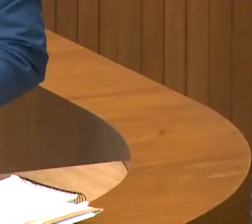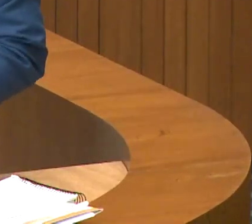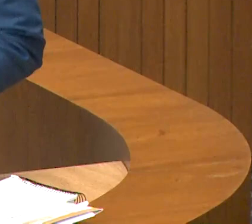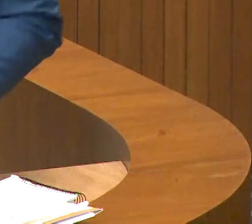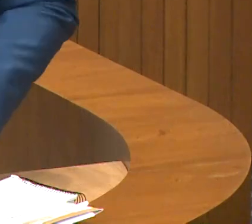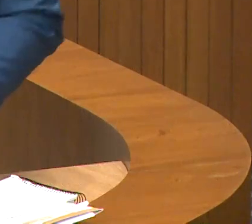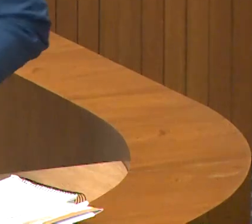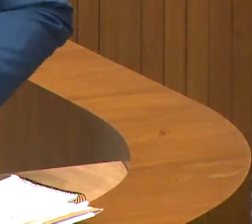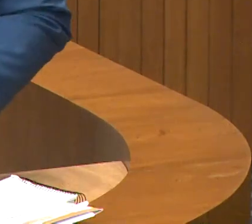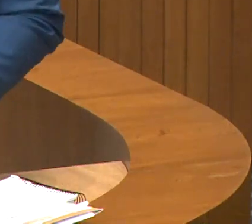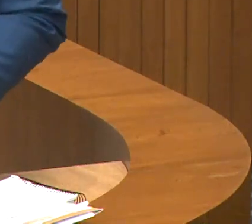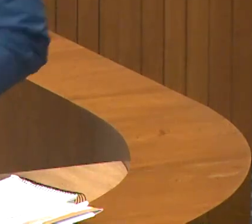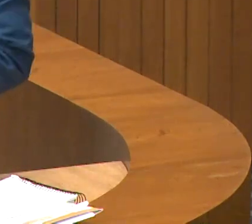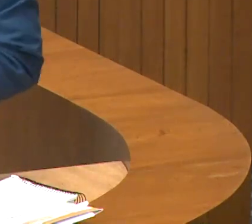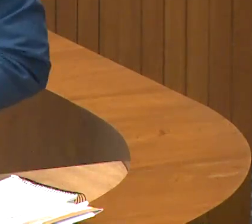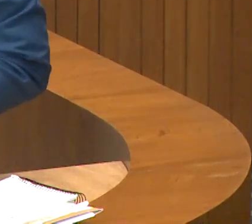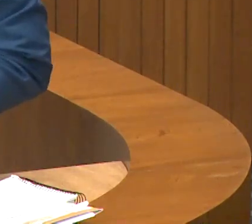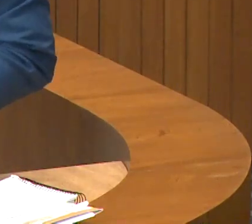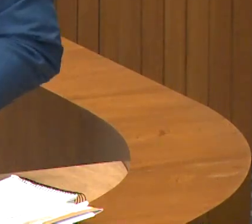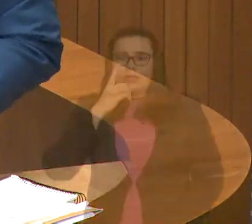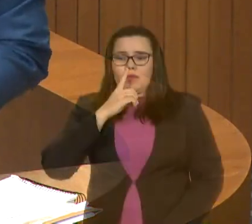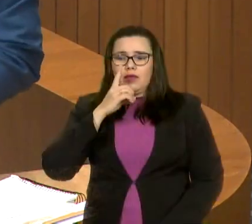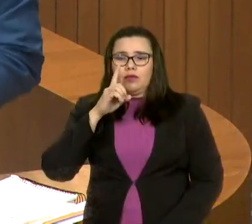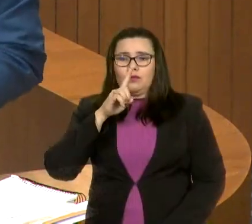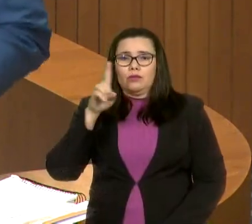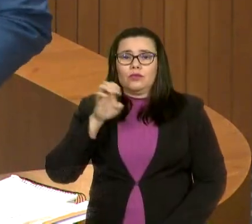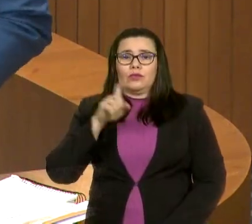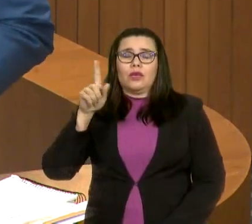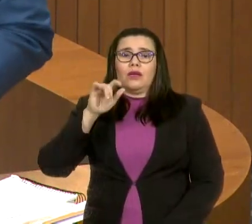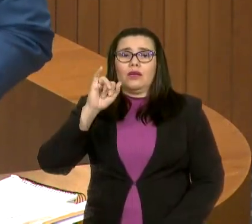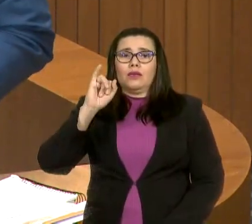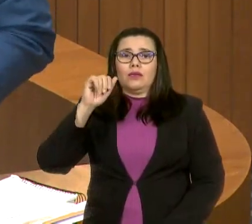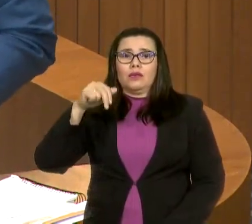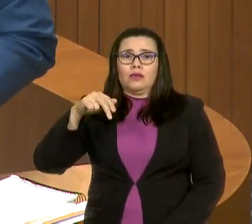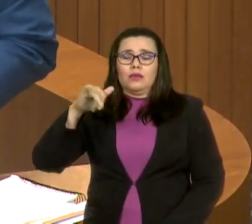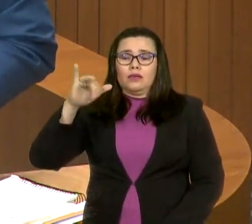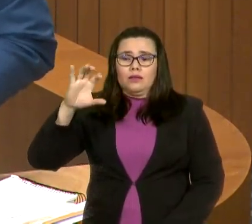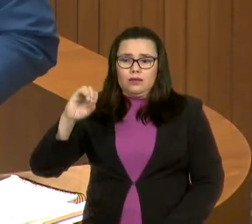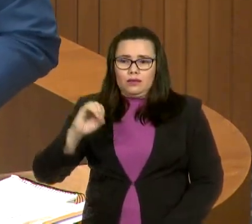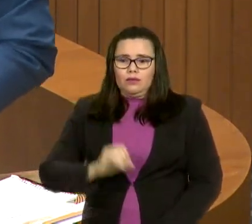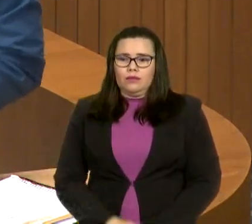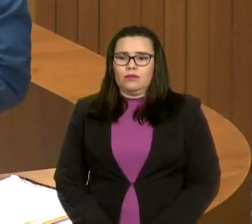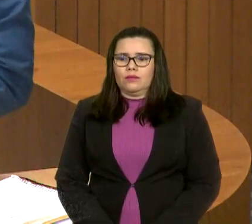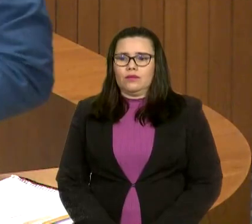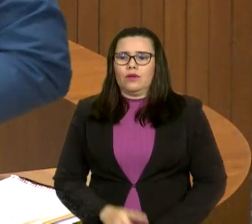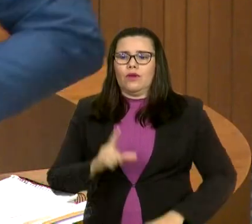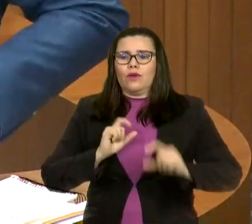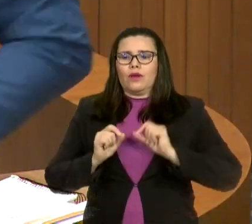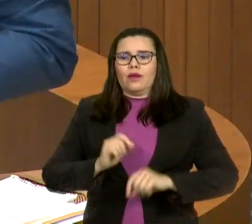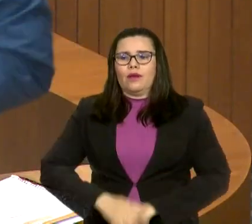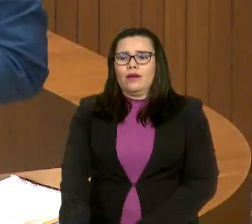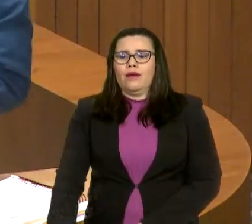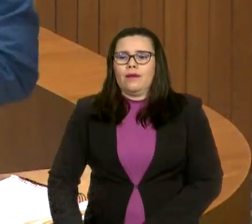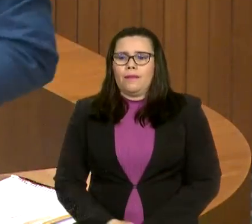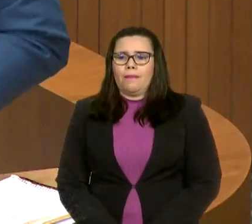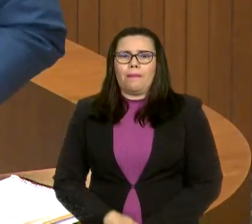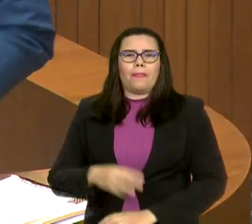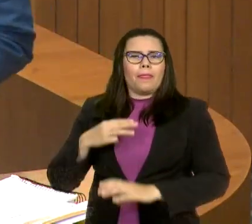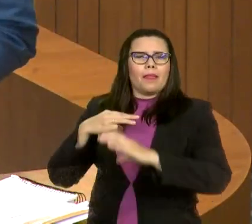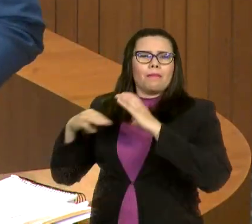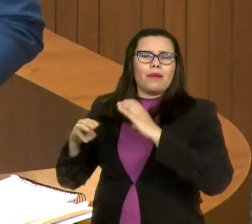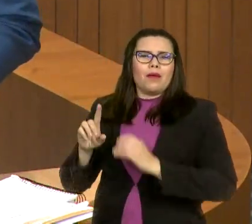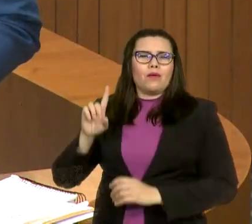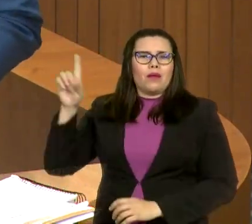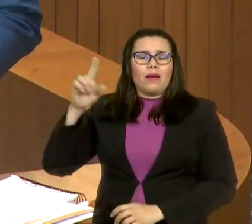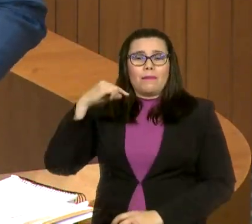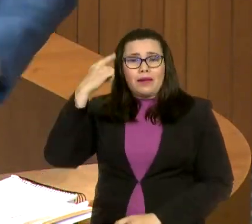mandar um ofício para a embaixada da Espanha se solidarizando com Vinícius Júnior. Ele pode falar aqui o que ele